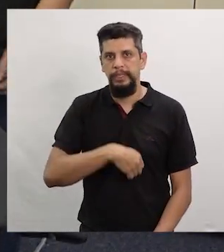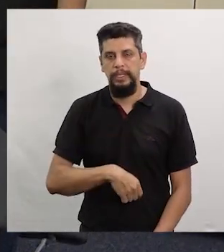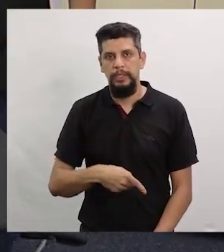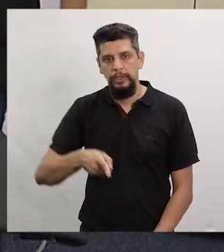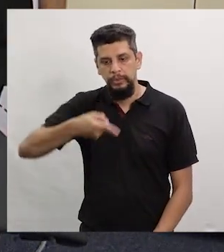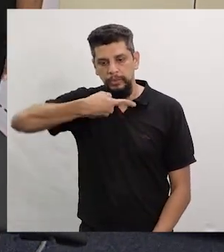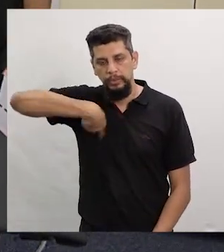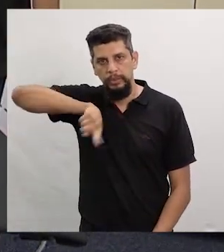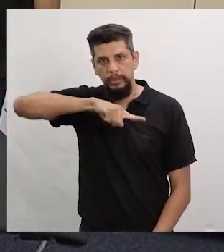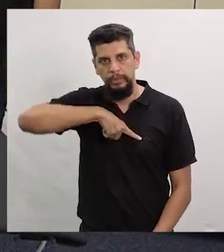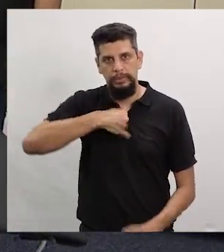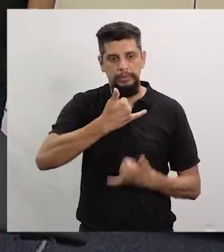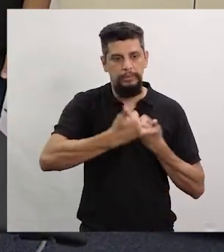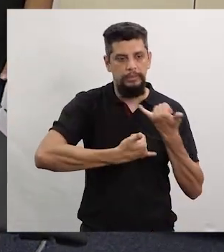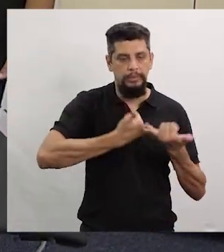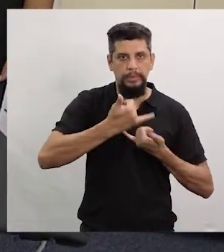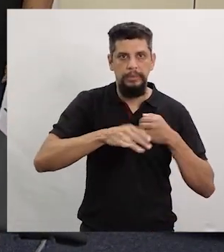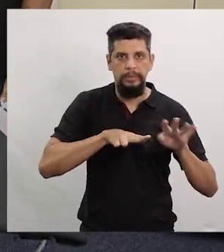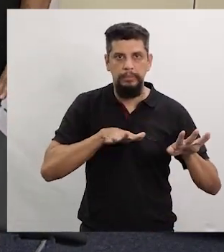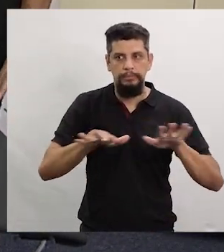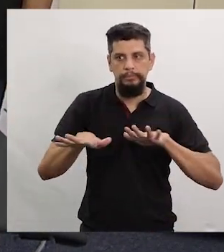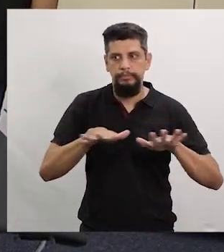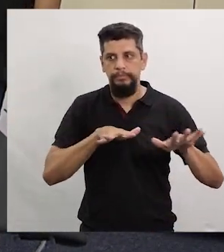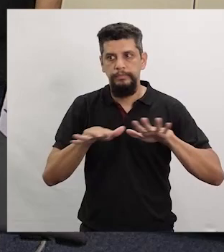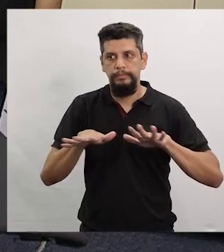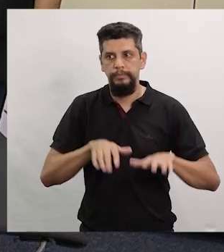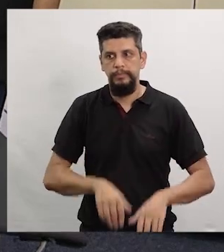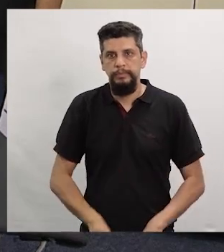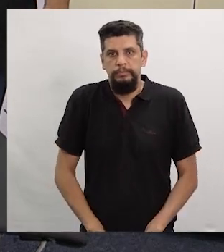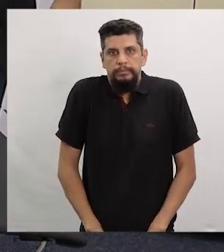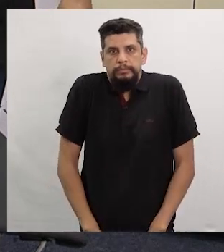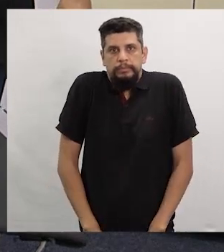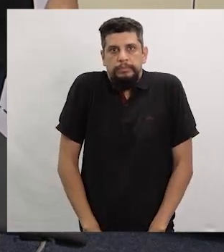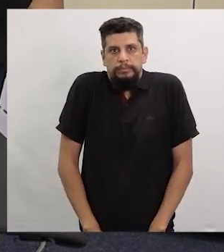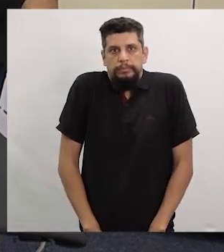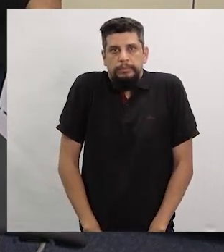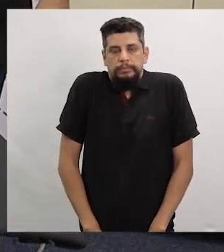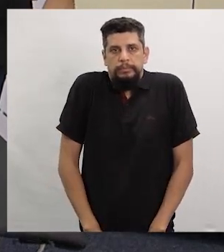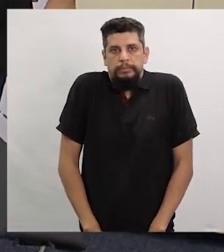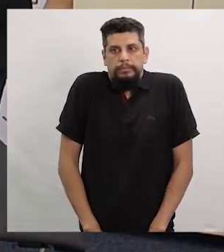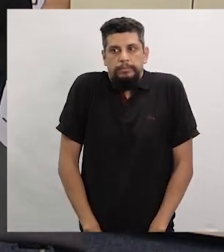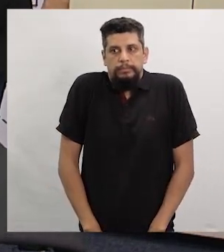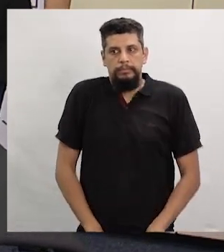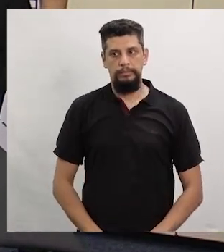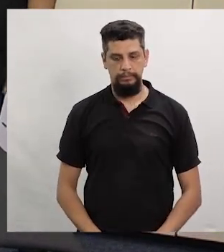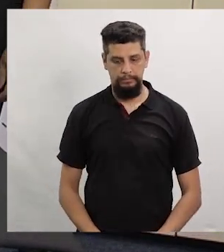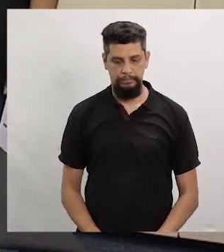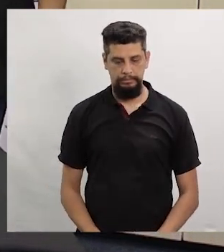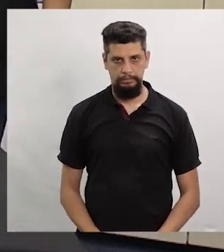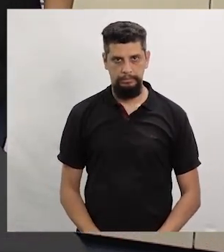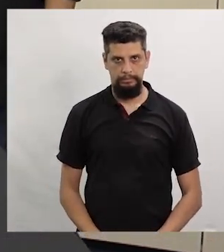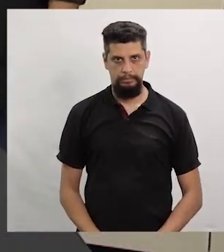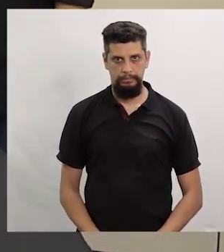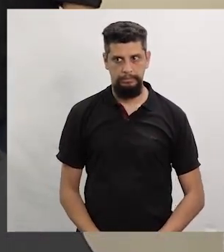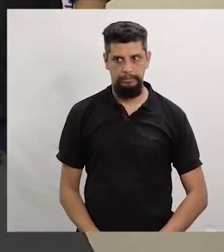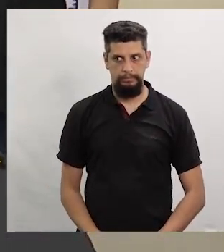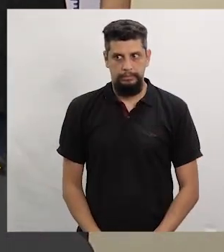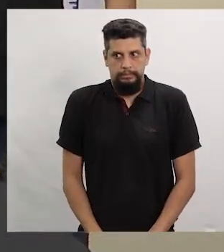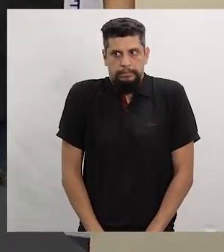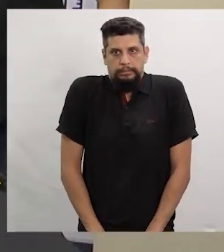vamos brincar junto de movimento de levantar o ombro descer o